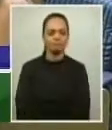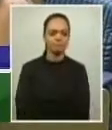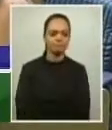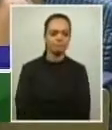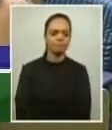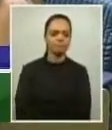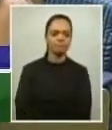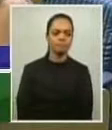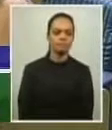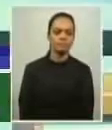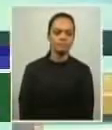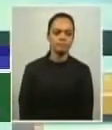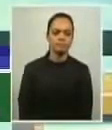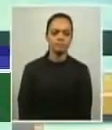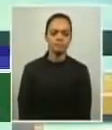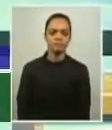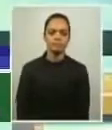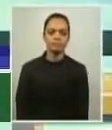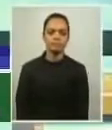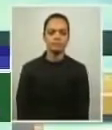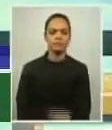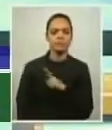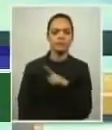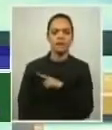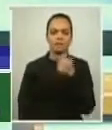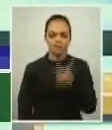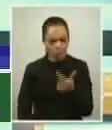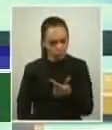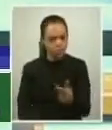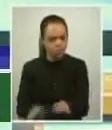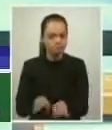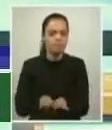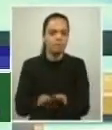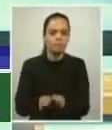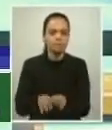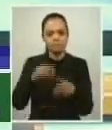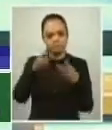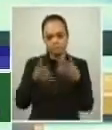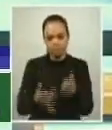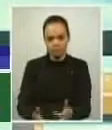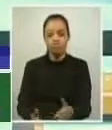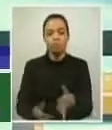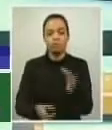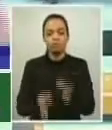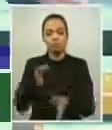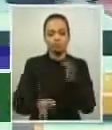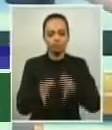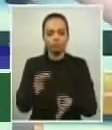e a em uma segunda noção à noção jurídica